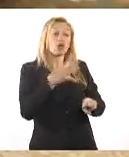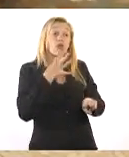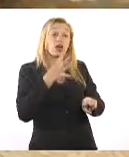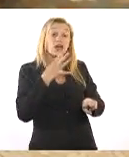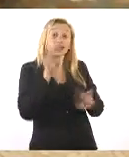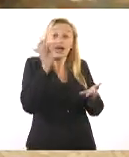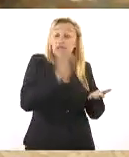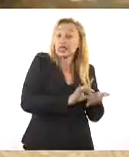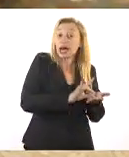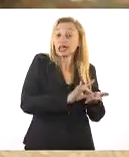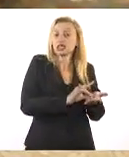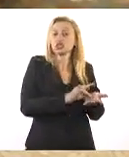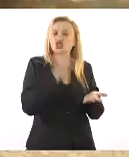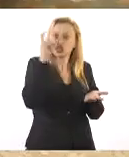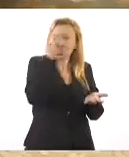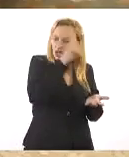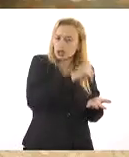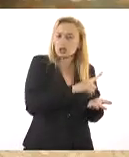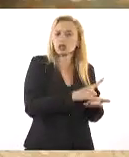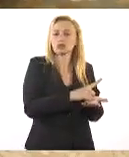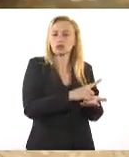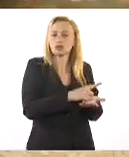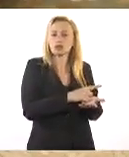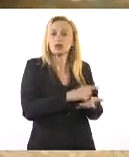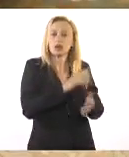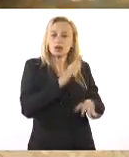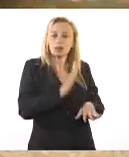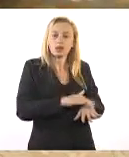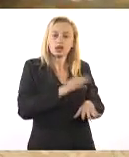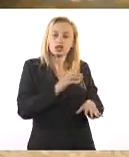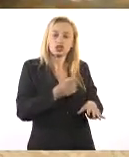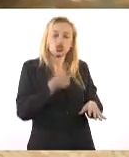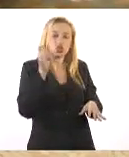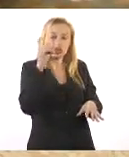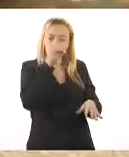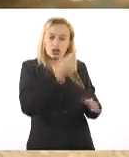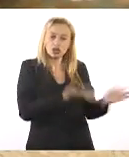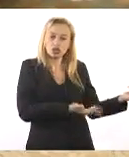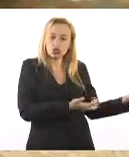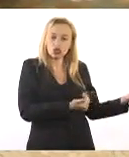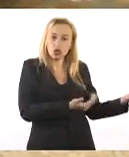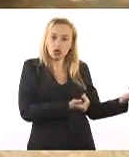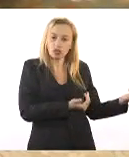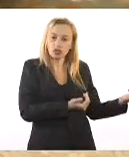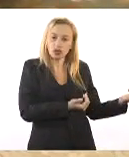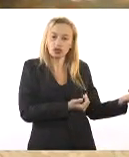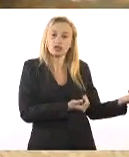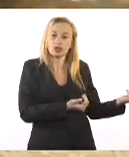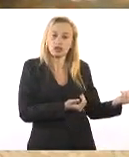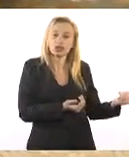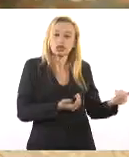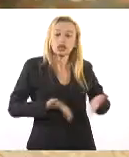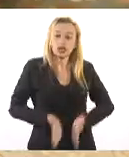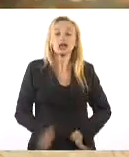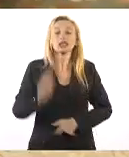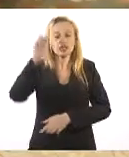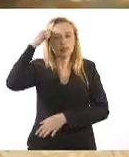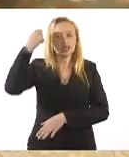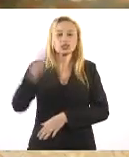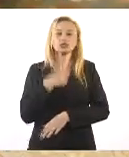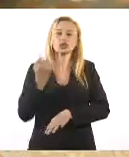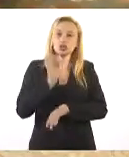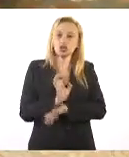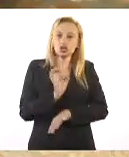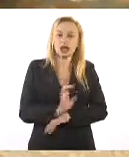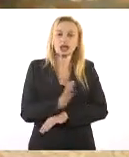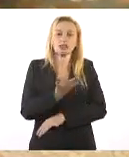mais dura que é colocada para a maioria dos jovens que nascem pretos que nascem com a alcunha do racismo nesse nosso